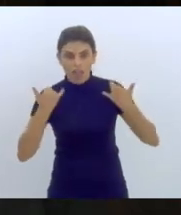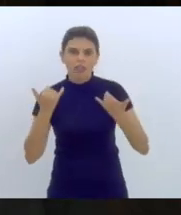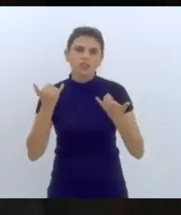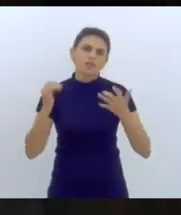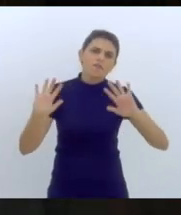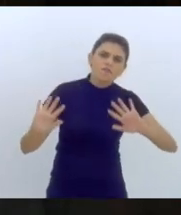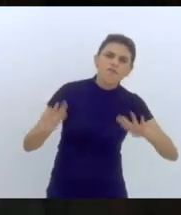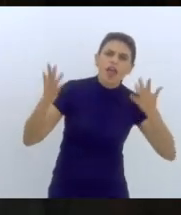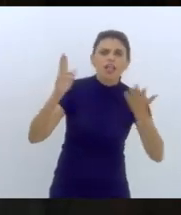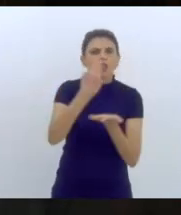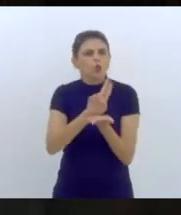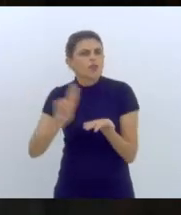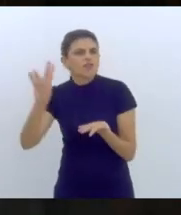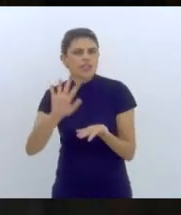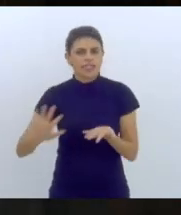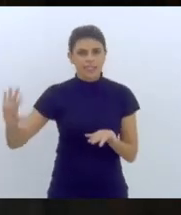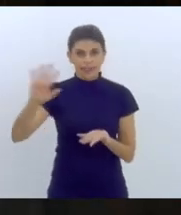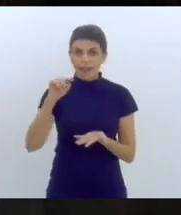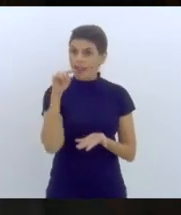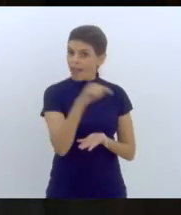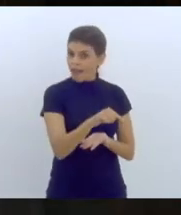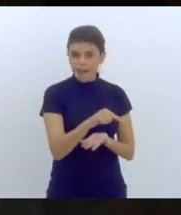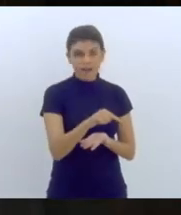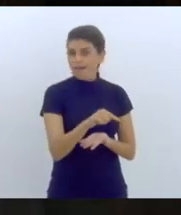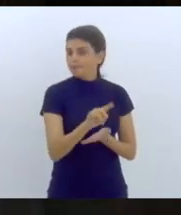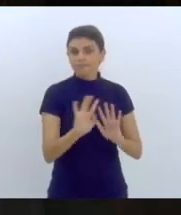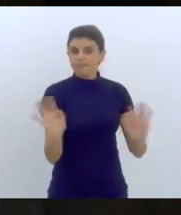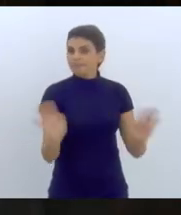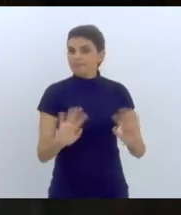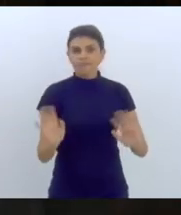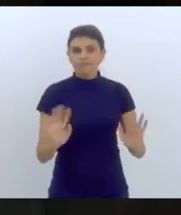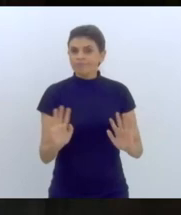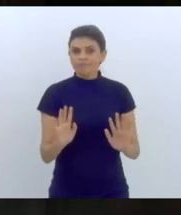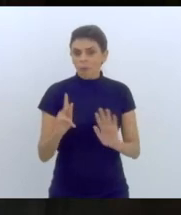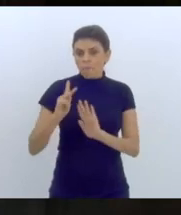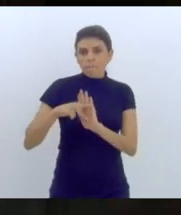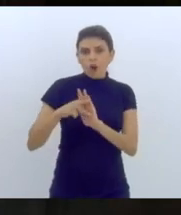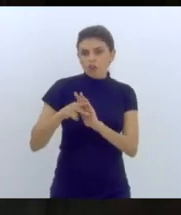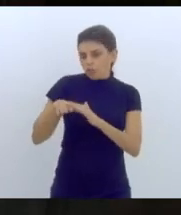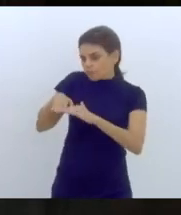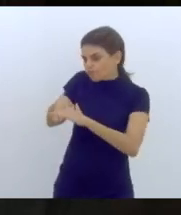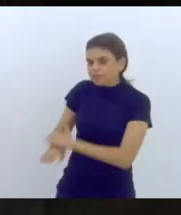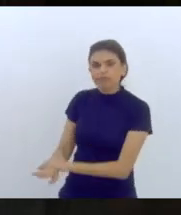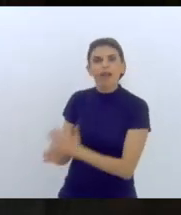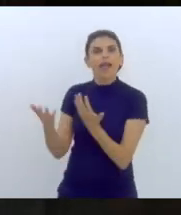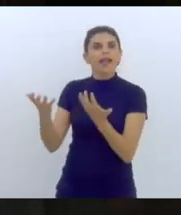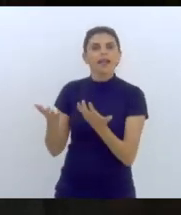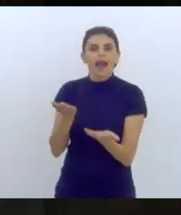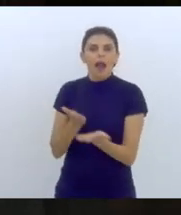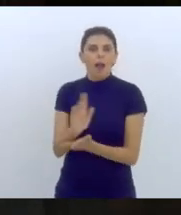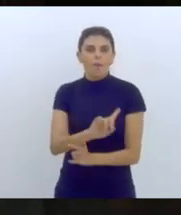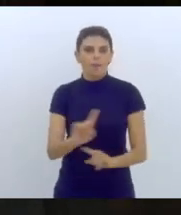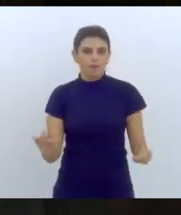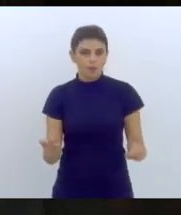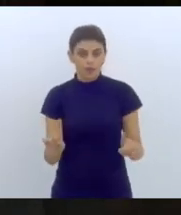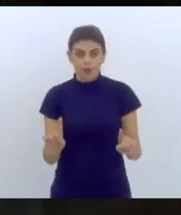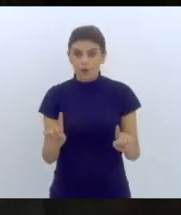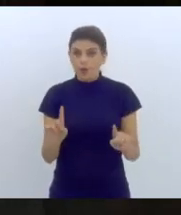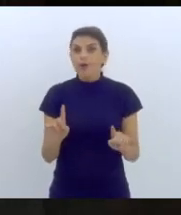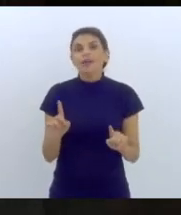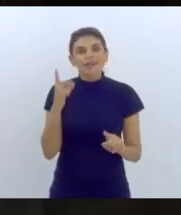universitárias, e o deputado foi um dos que se mobilizou para que o projeto de lei não fosse aprovado. Projeto de lei da deputada